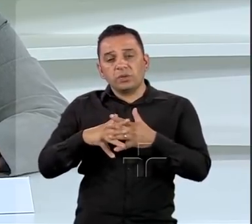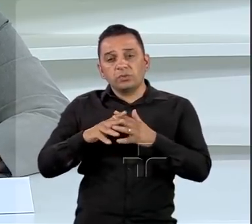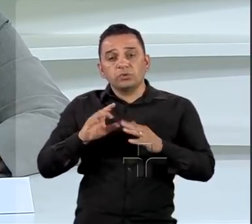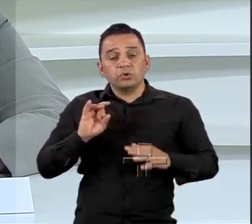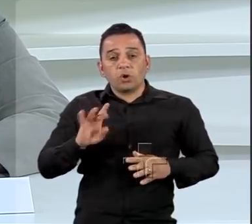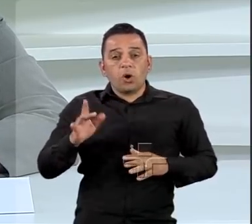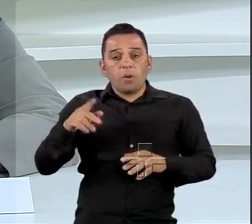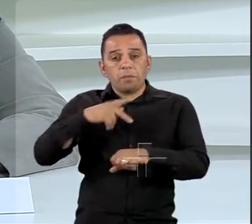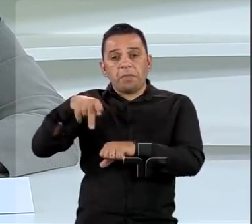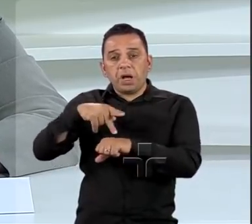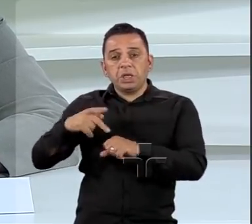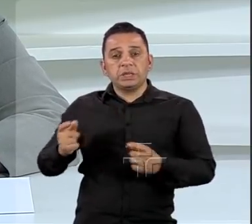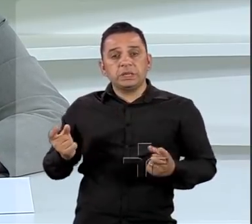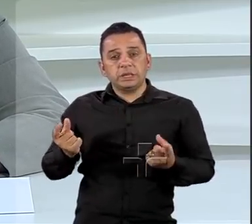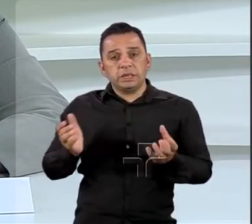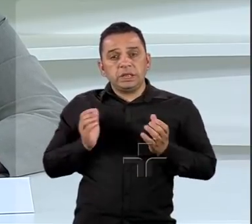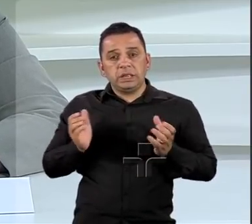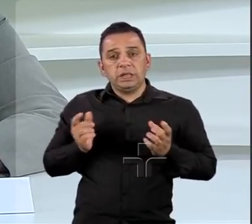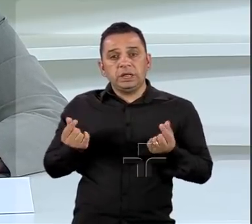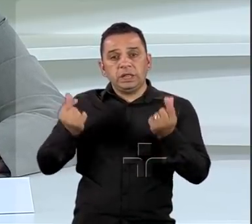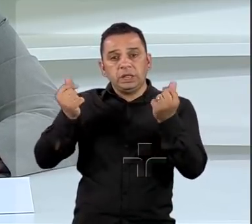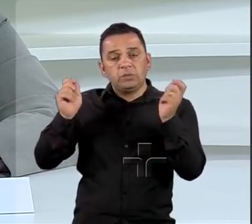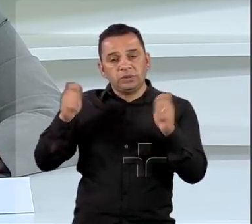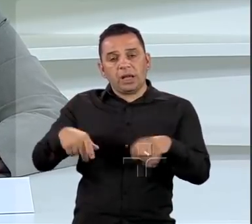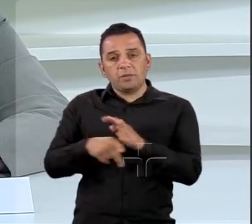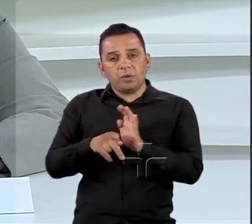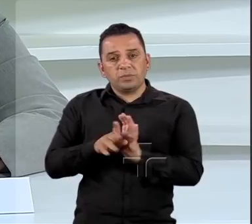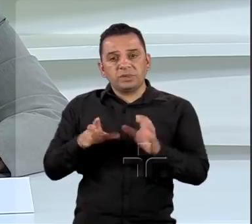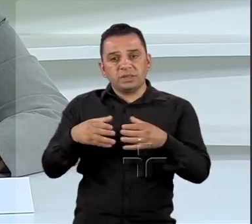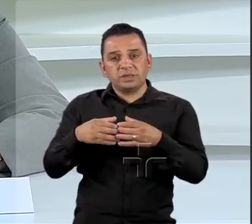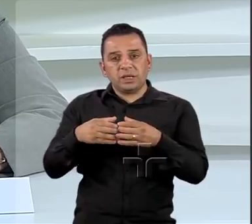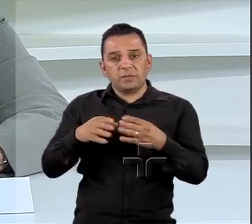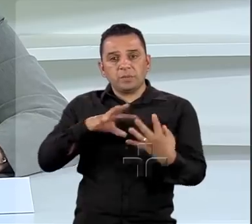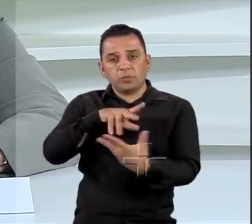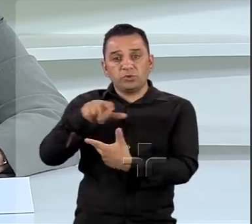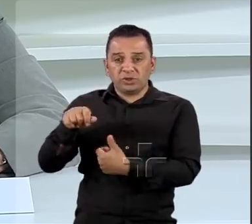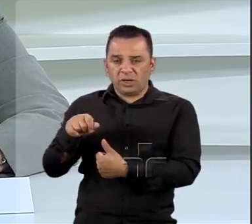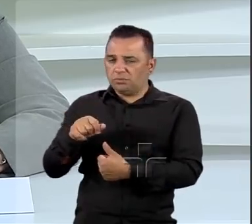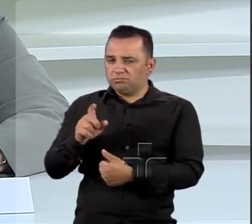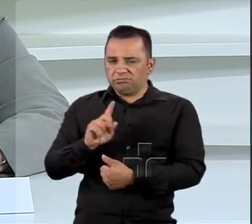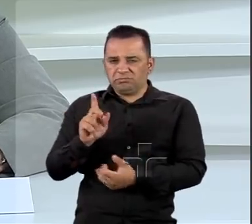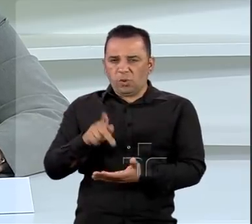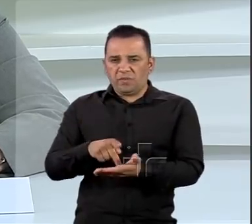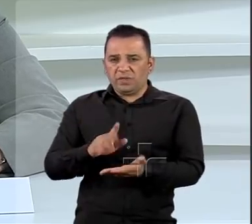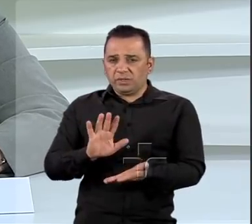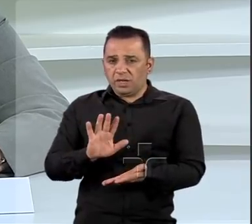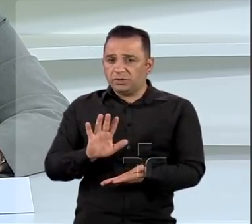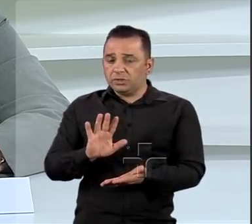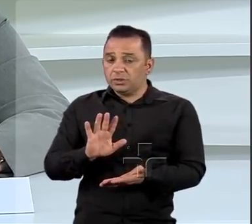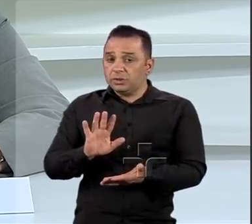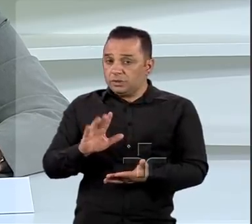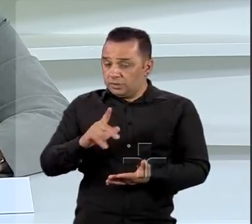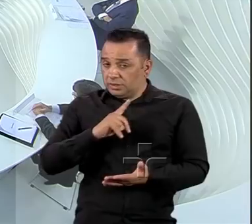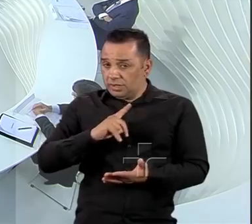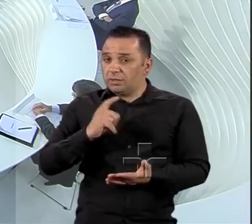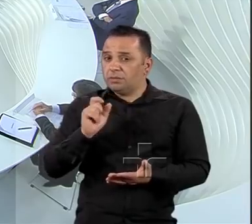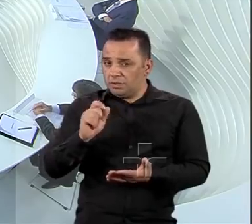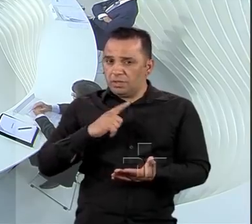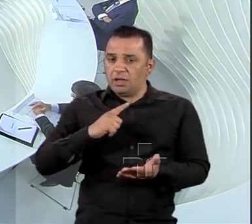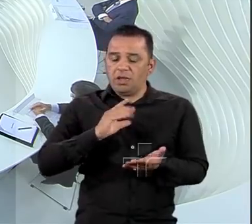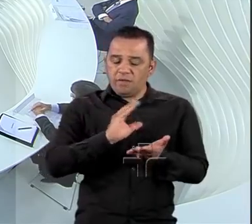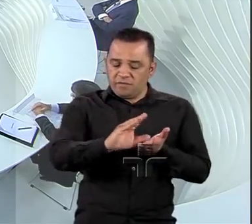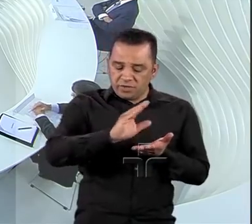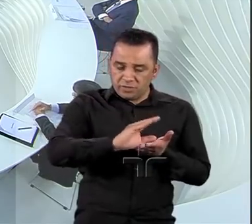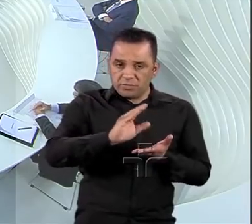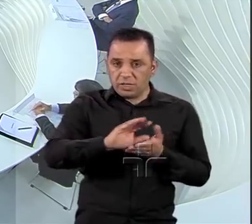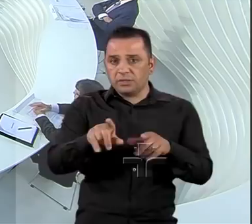muito rico pode ter um sistema universal. Isso não é verdadeiro, embora, sem dúvida, a equação entre investimento e